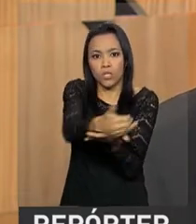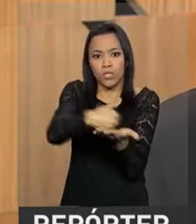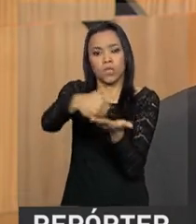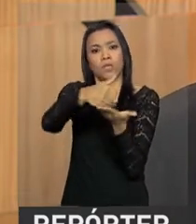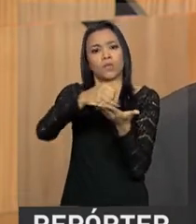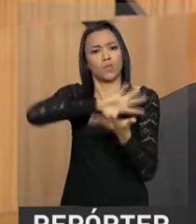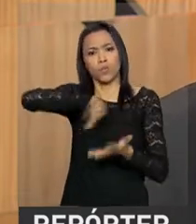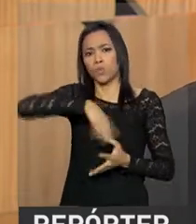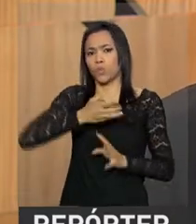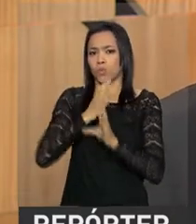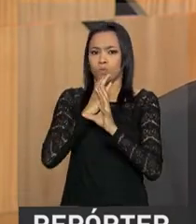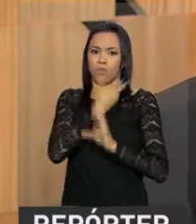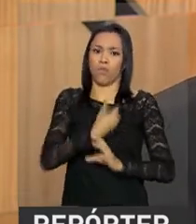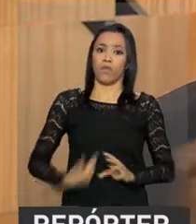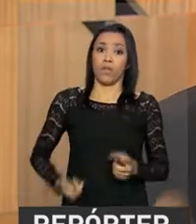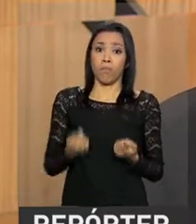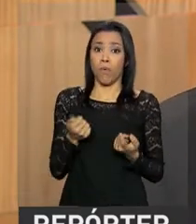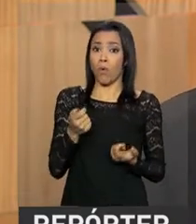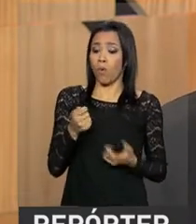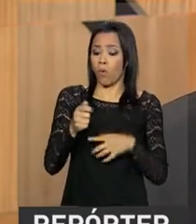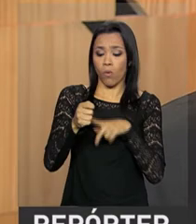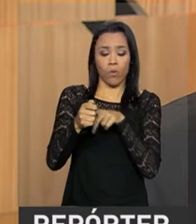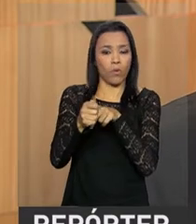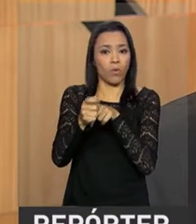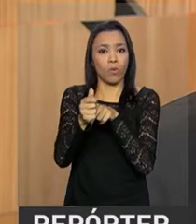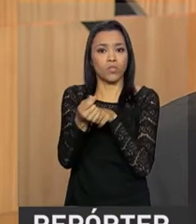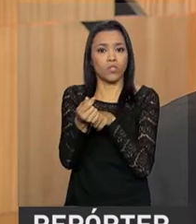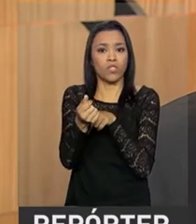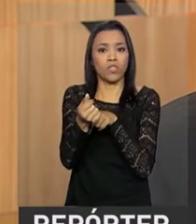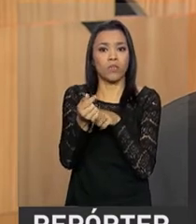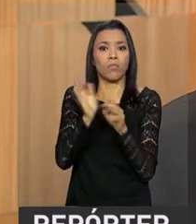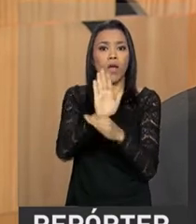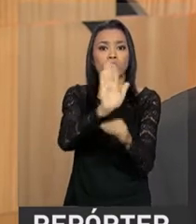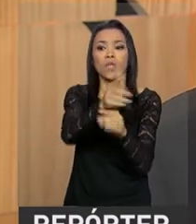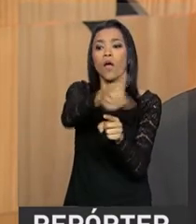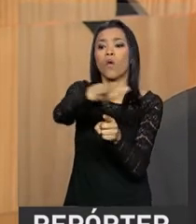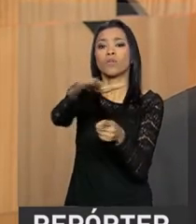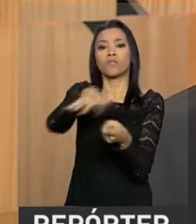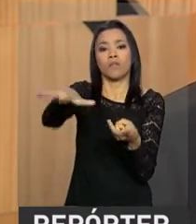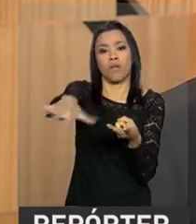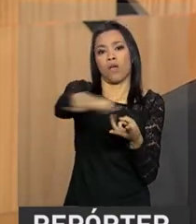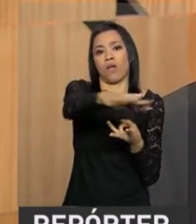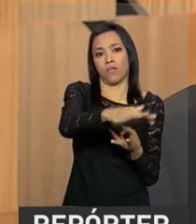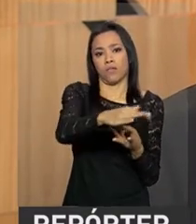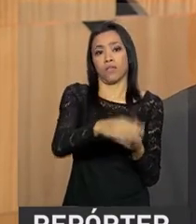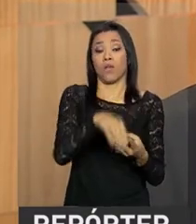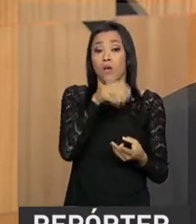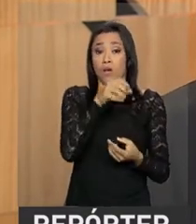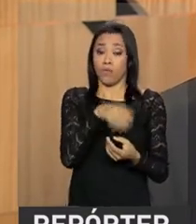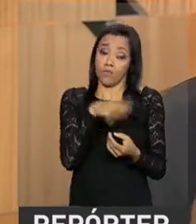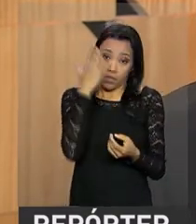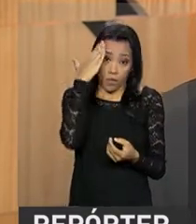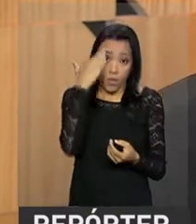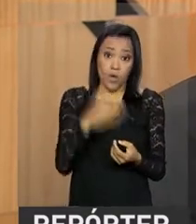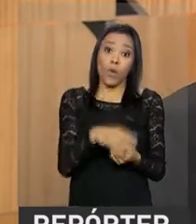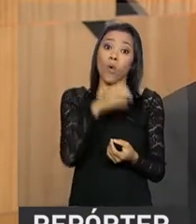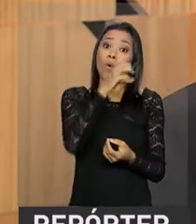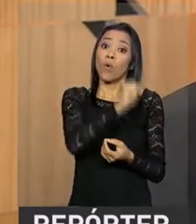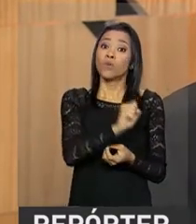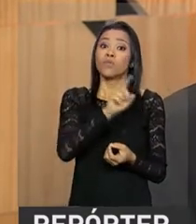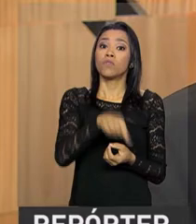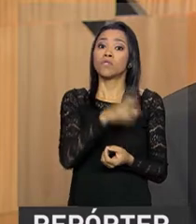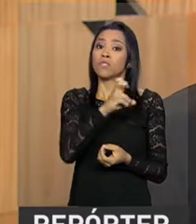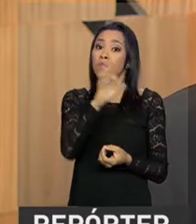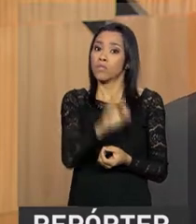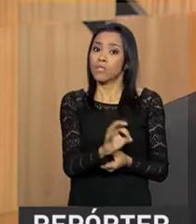pelo estado então fica muito pouco para atender as demais necessidades se você levar em conta que oito e meio por cento do pib é com